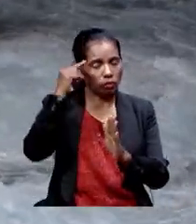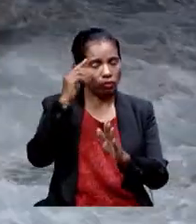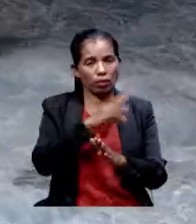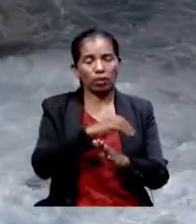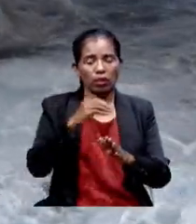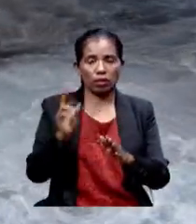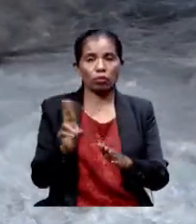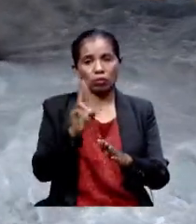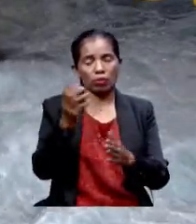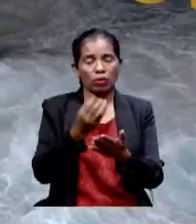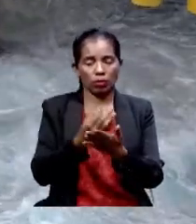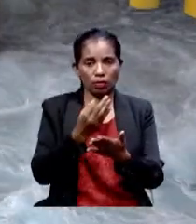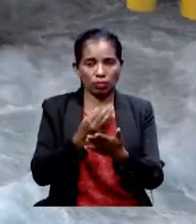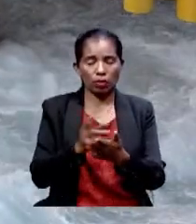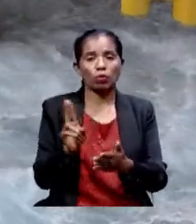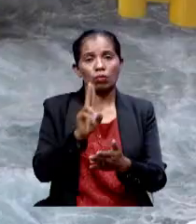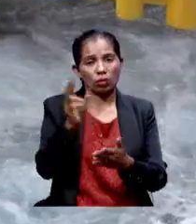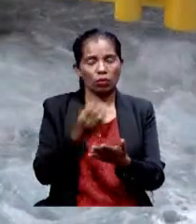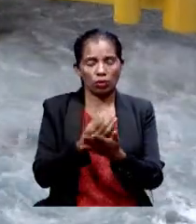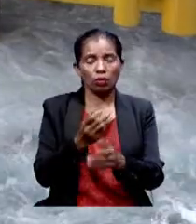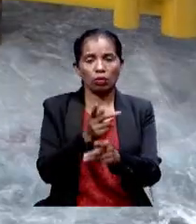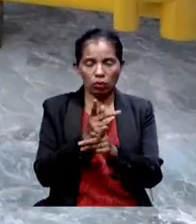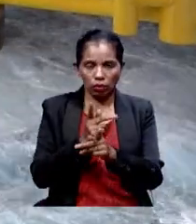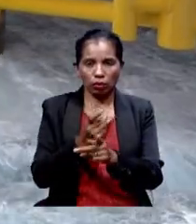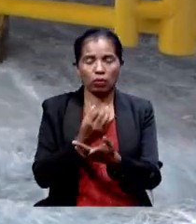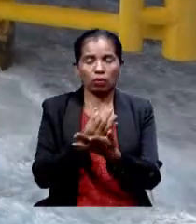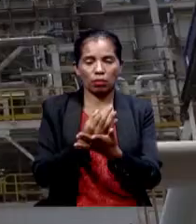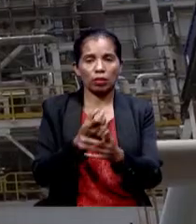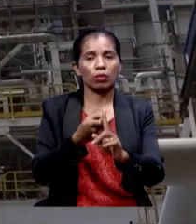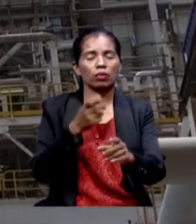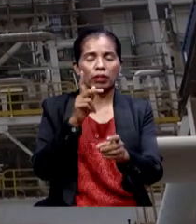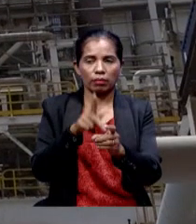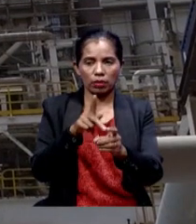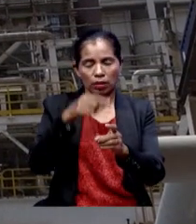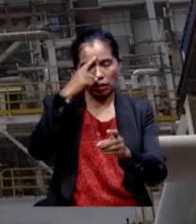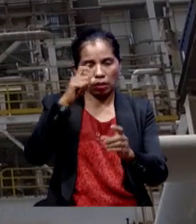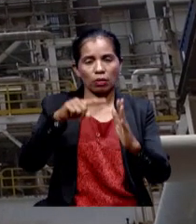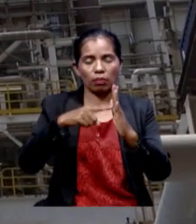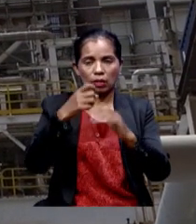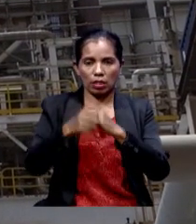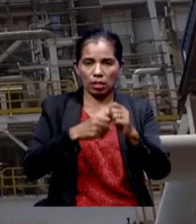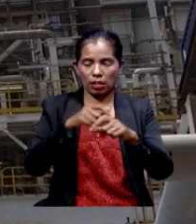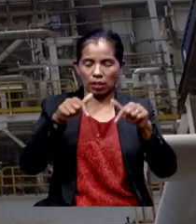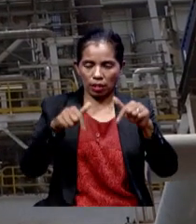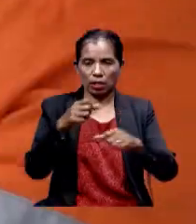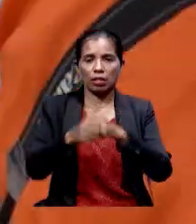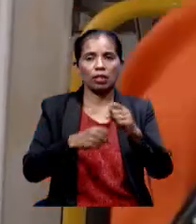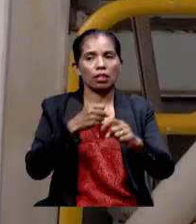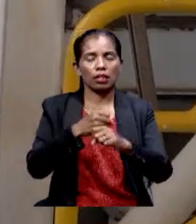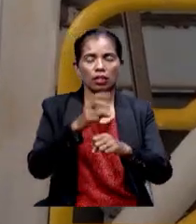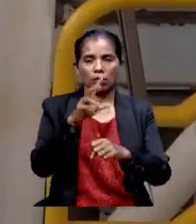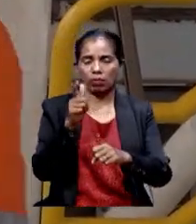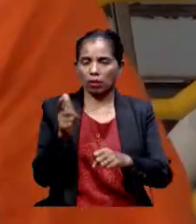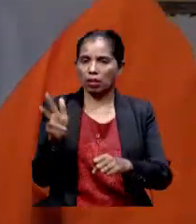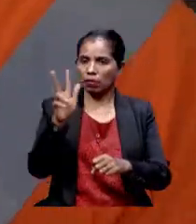orçamento estadunidense, a tuzer é cuidado orçamento do seu fundo petrolífero, também a sua tinangne, totinang rinrua tolo